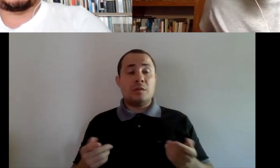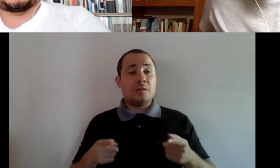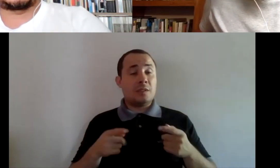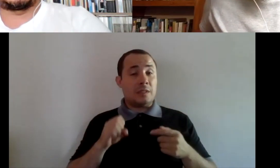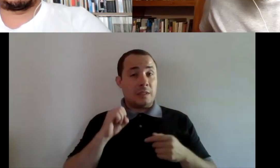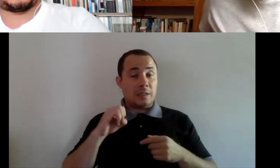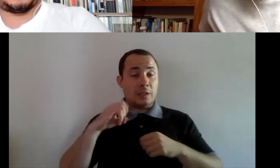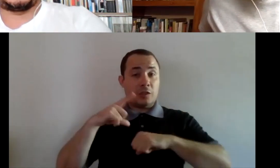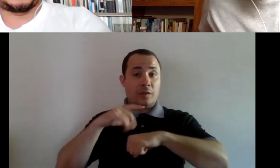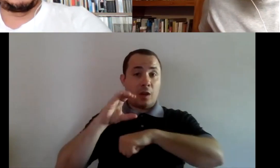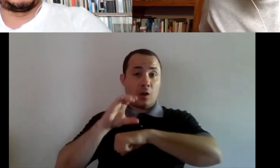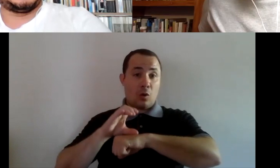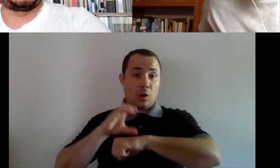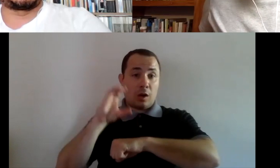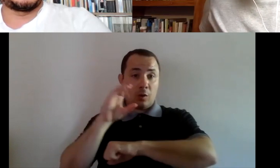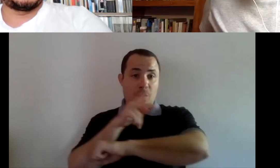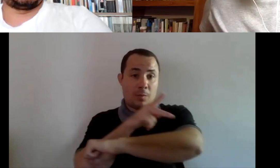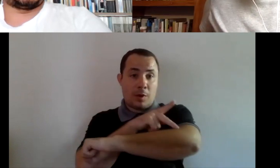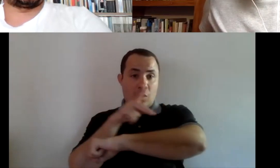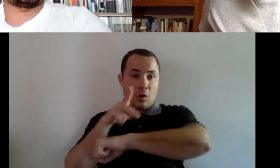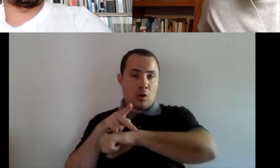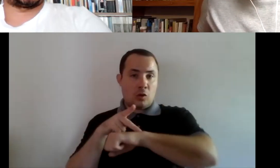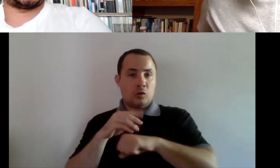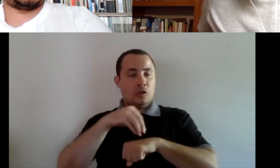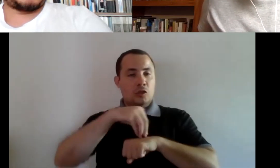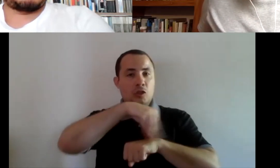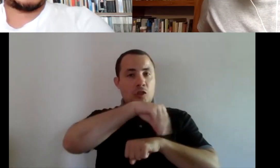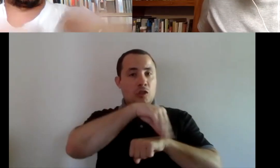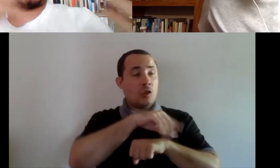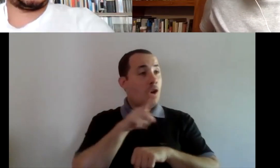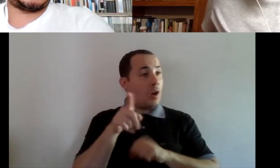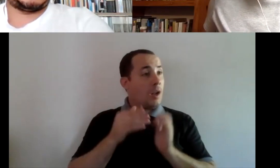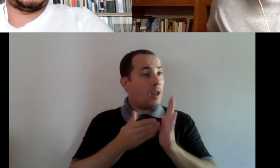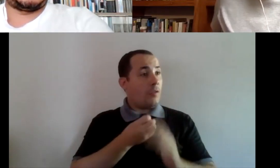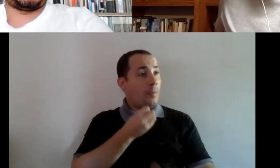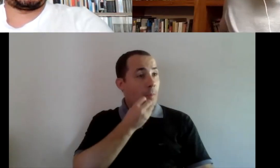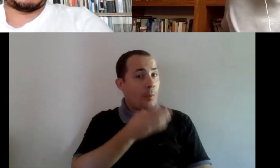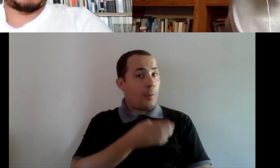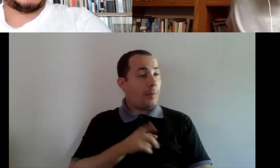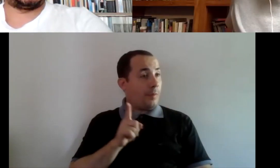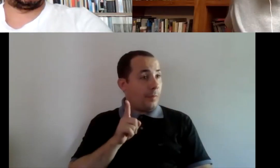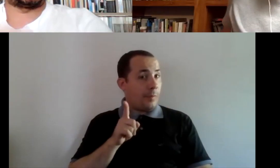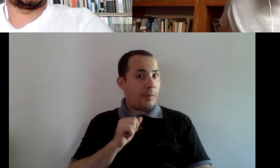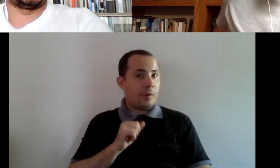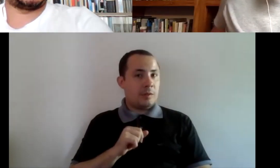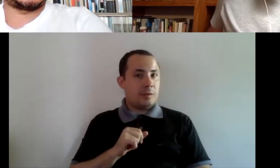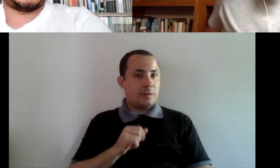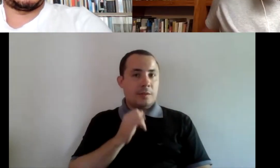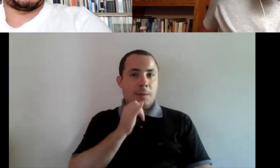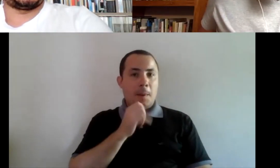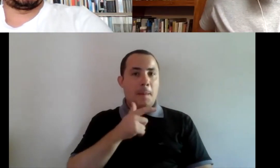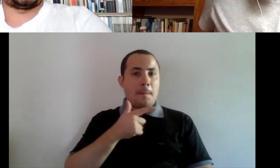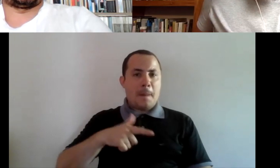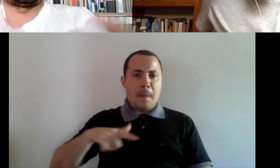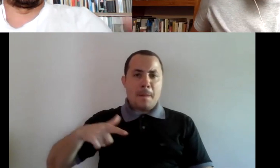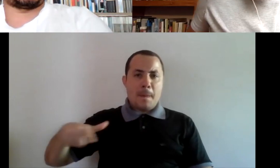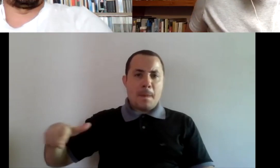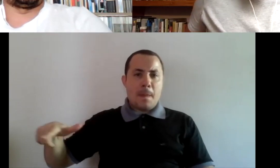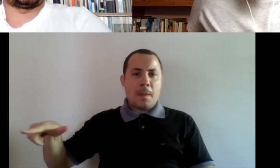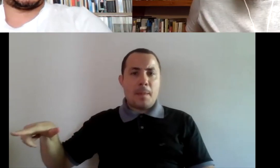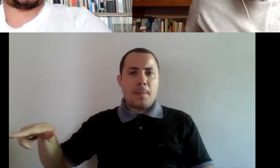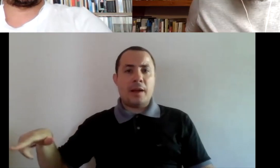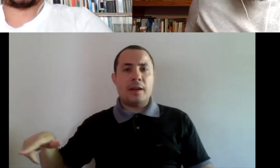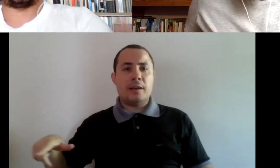coordenadores pedagógicos indicando o livro, imagina se você tiver mais gente ainda, mais instâncias, né, de